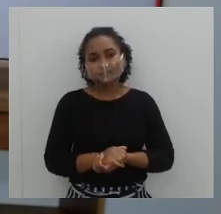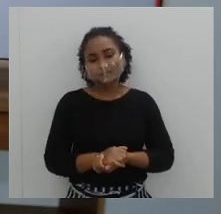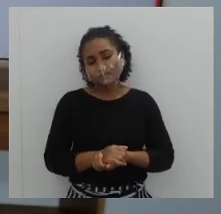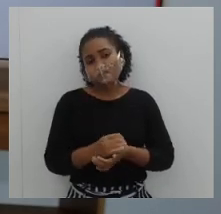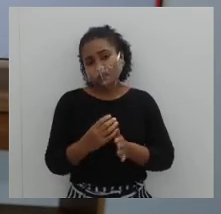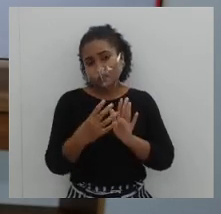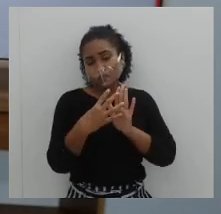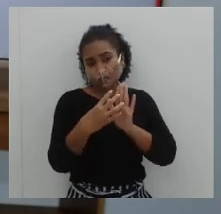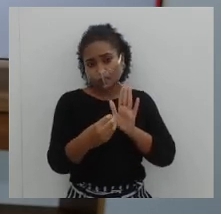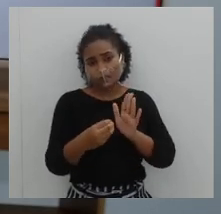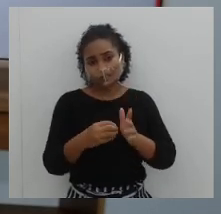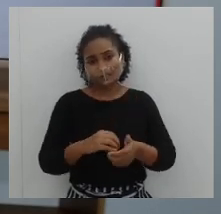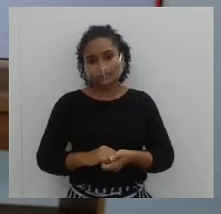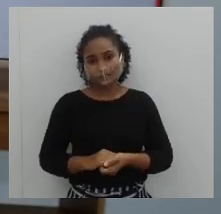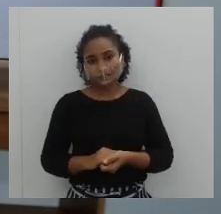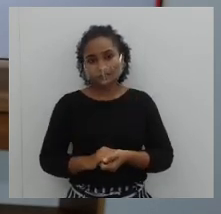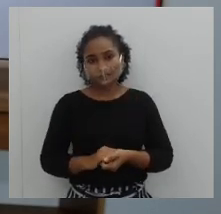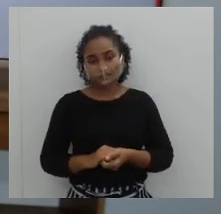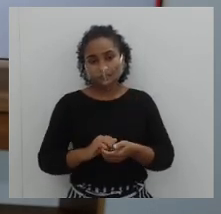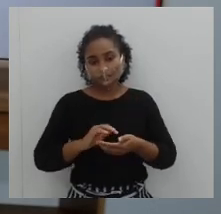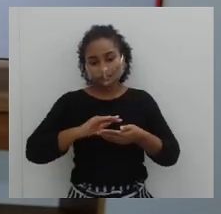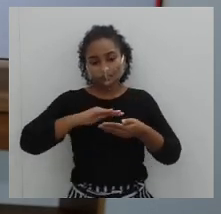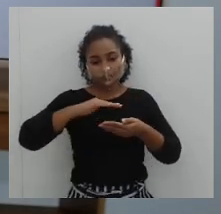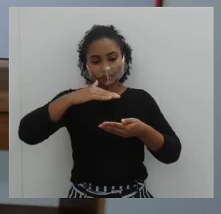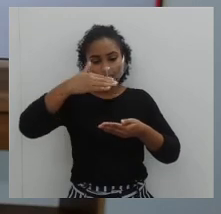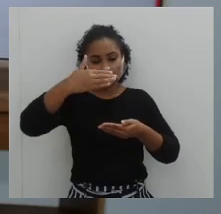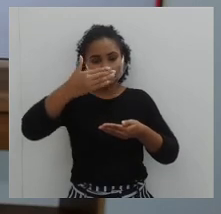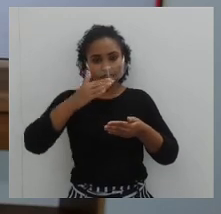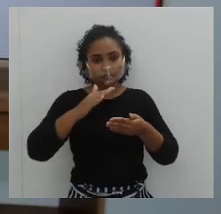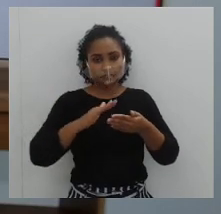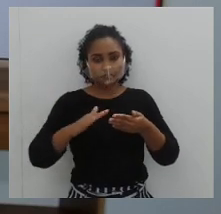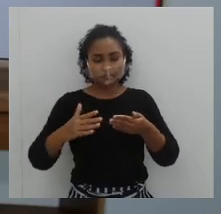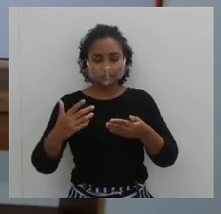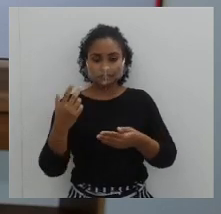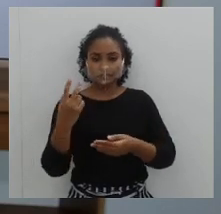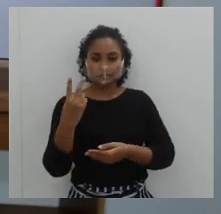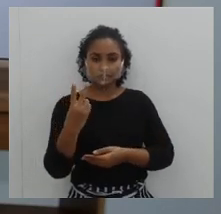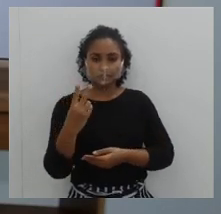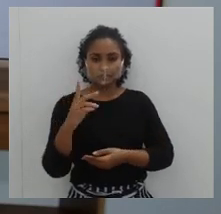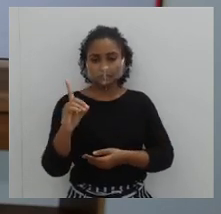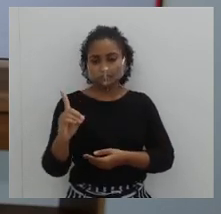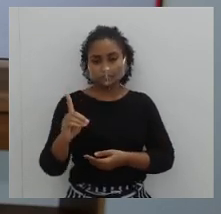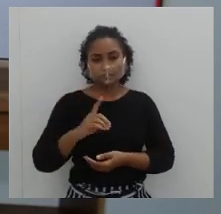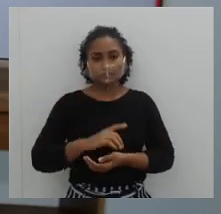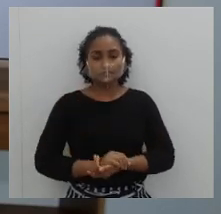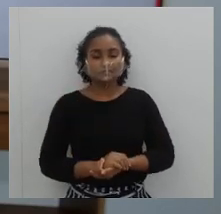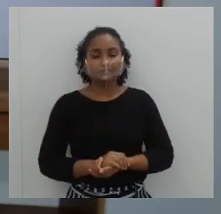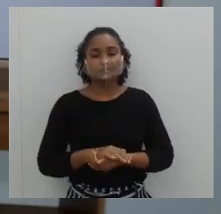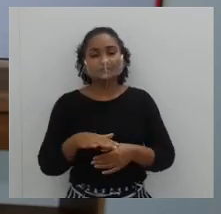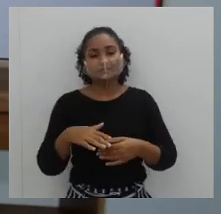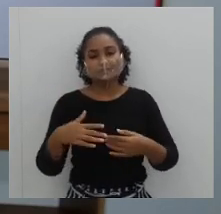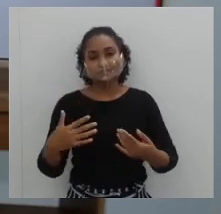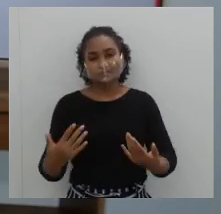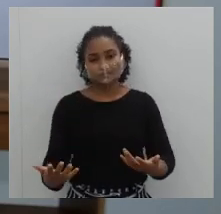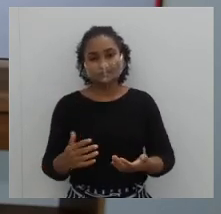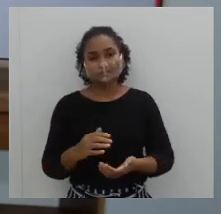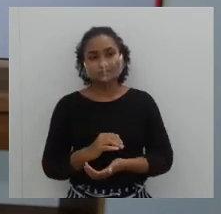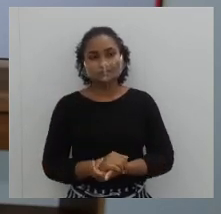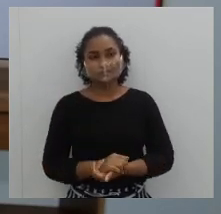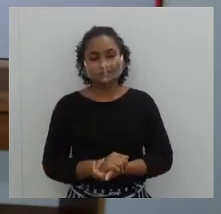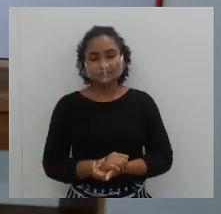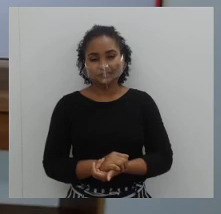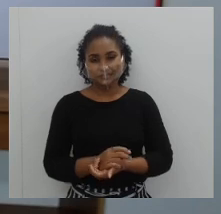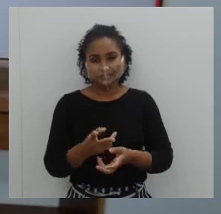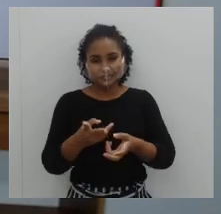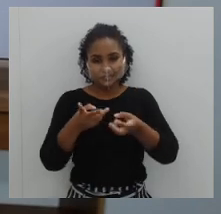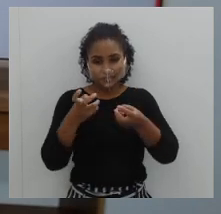figura plana, ou seja, bidimensional. Então, no momento que eu pego